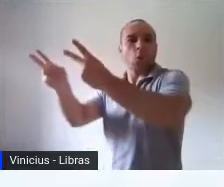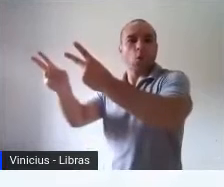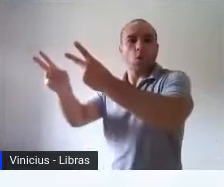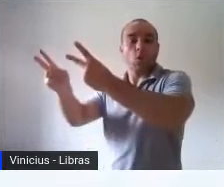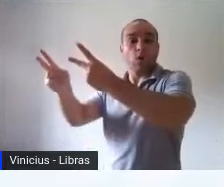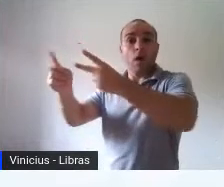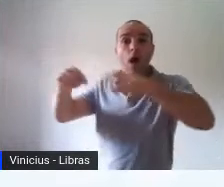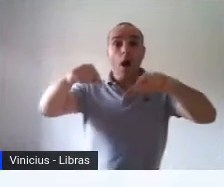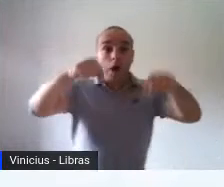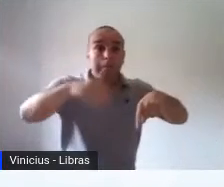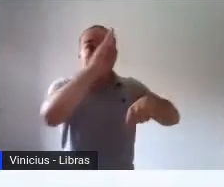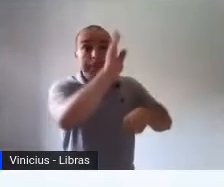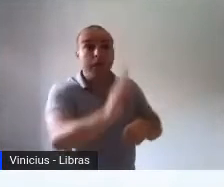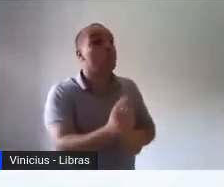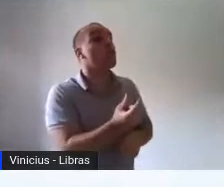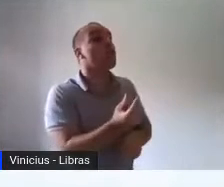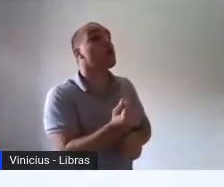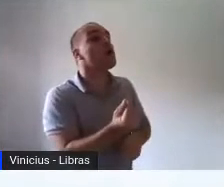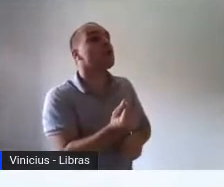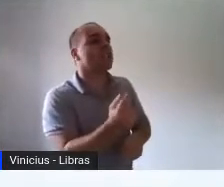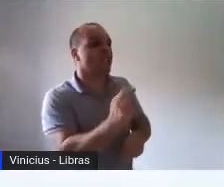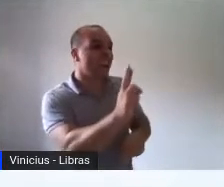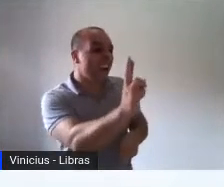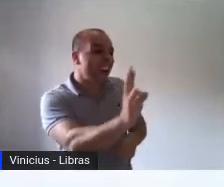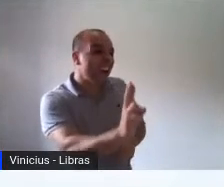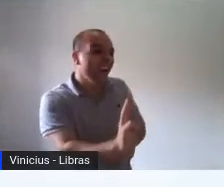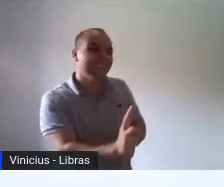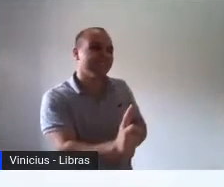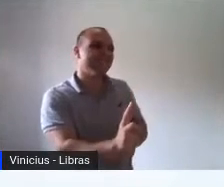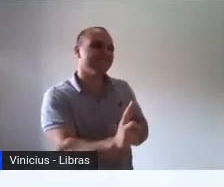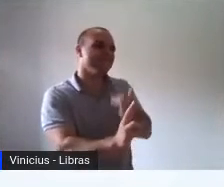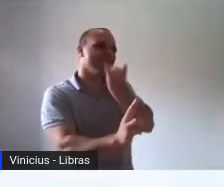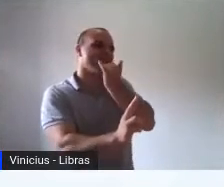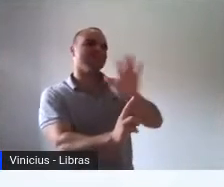né? Você já vem com essa tendência. E até o governo,